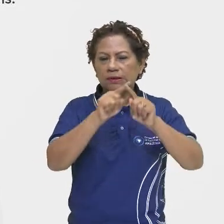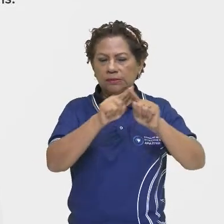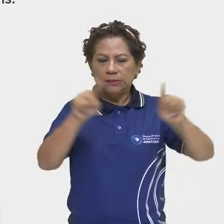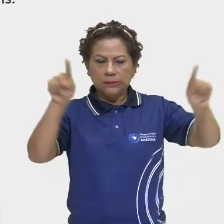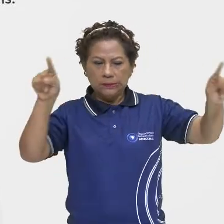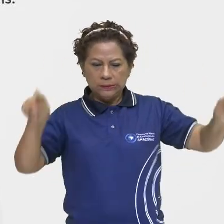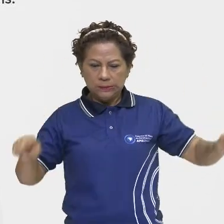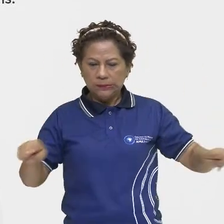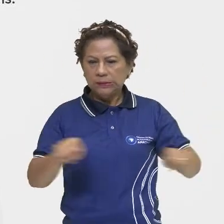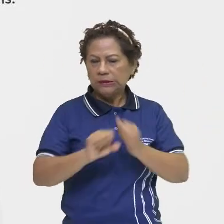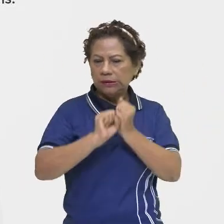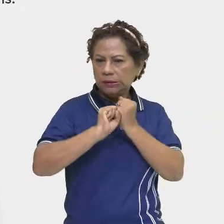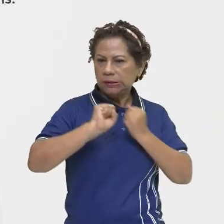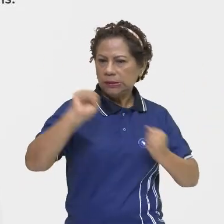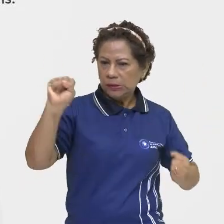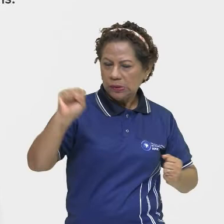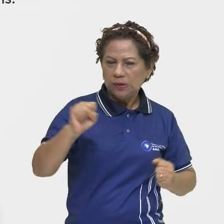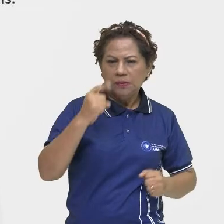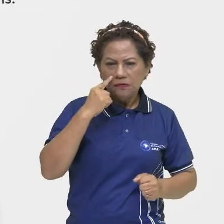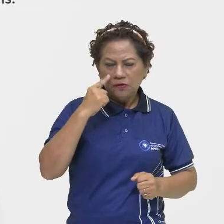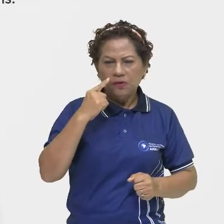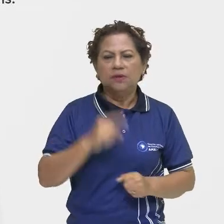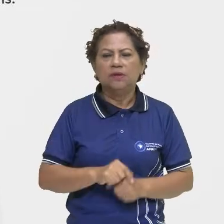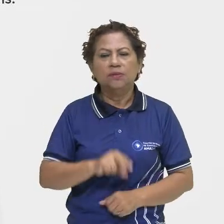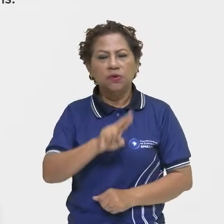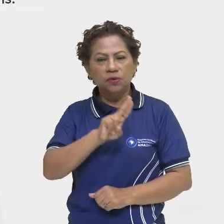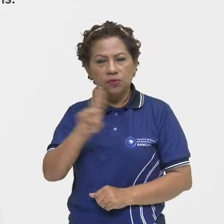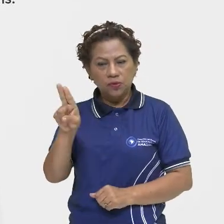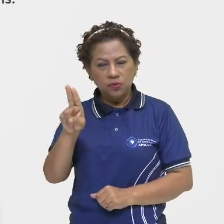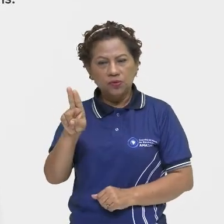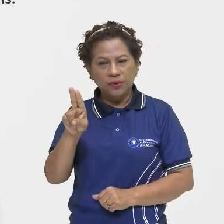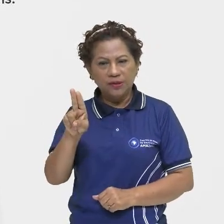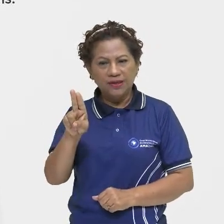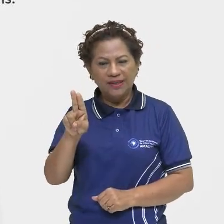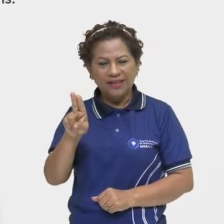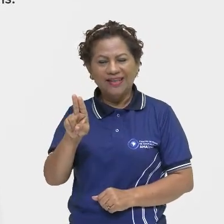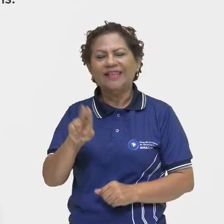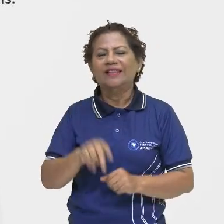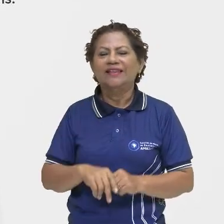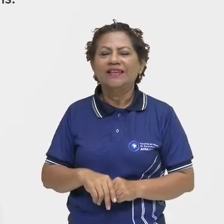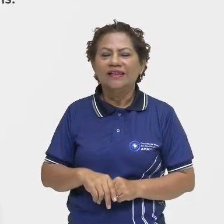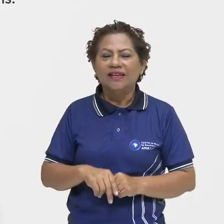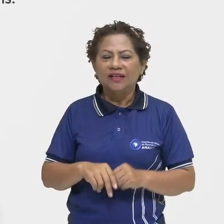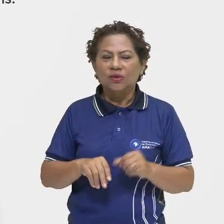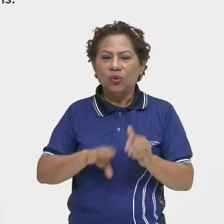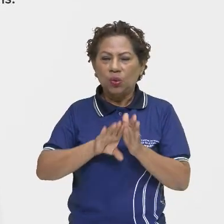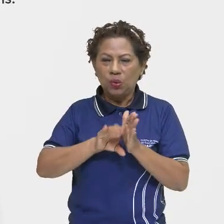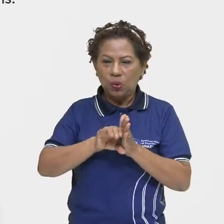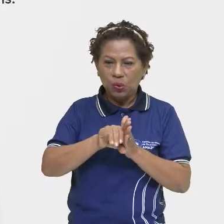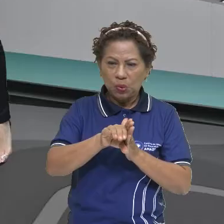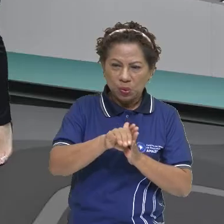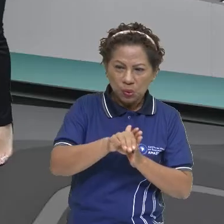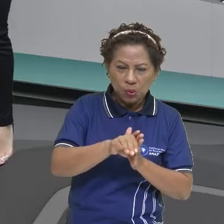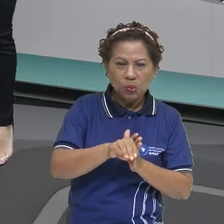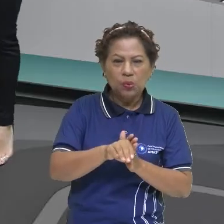pesquisa depois. Coloca aí o Eduardo Cobra, que vão aparecer várias composições deles. Aqui a gente trouxe mais